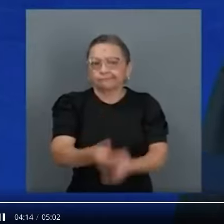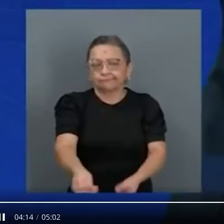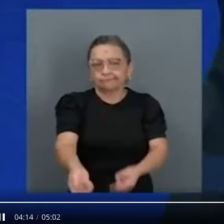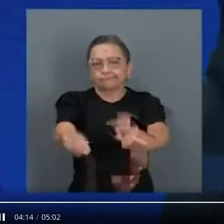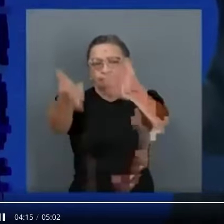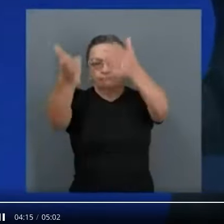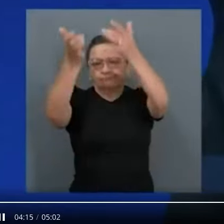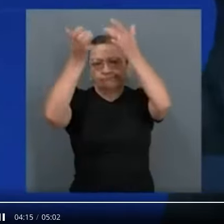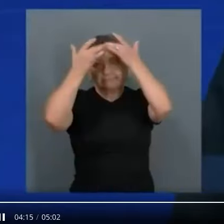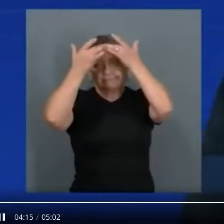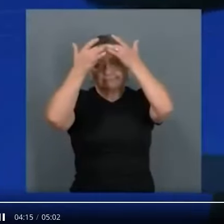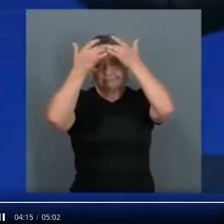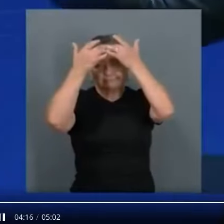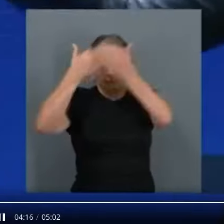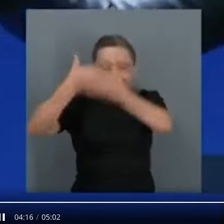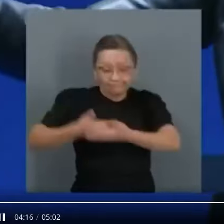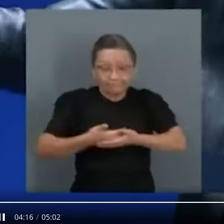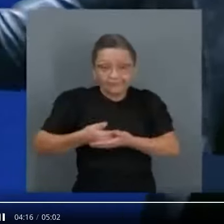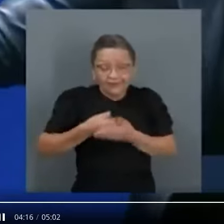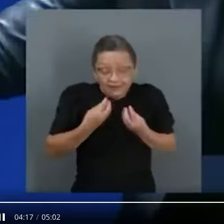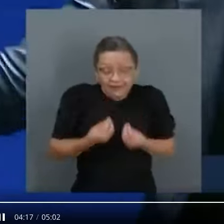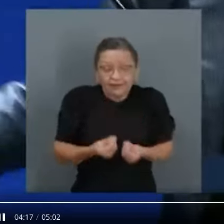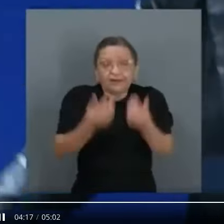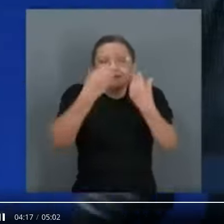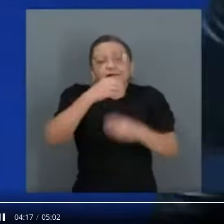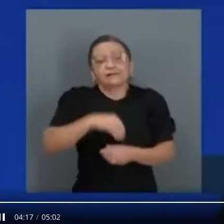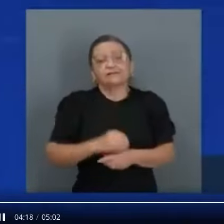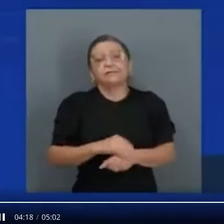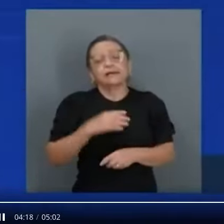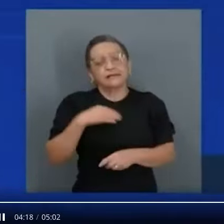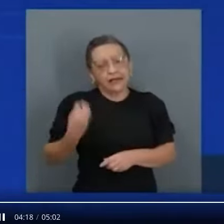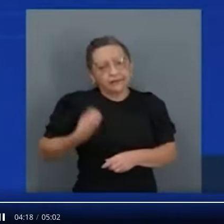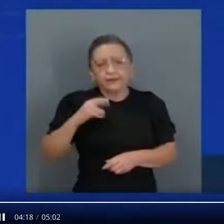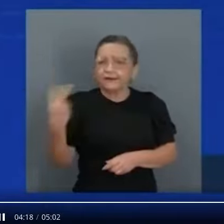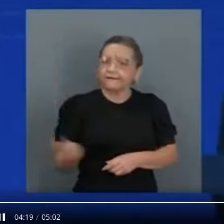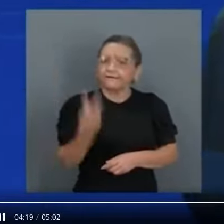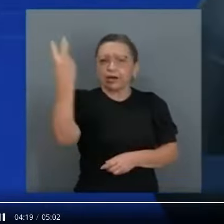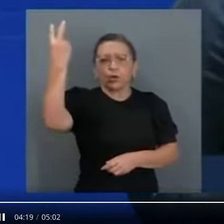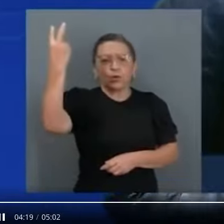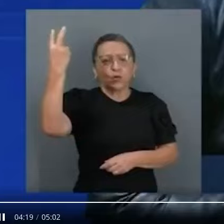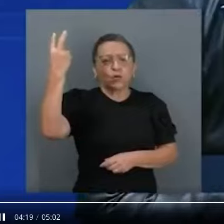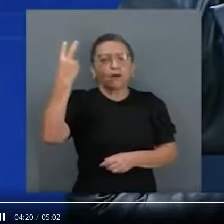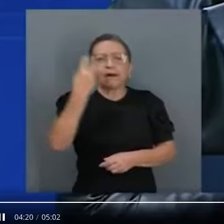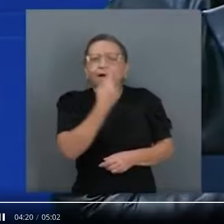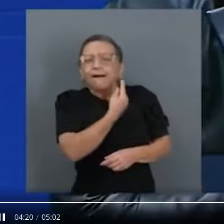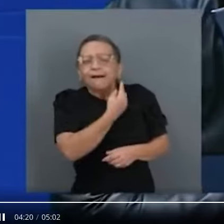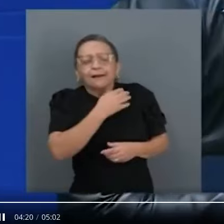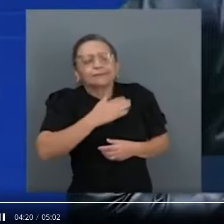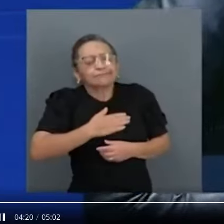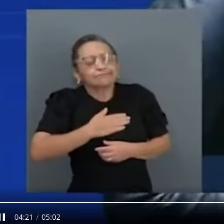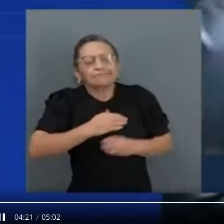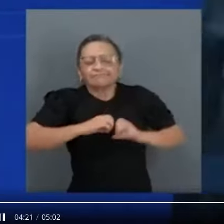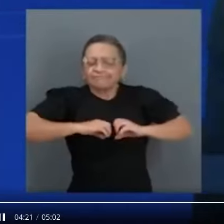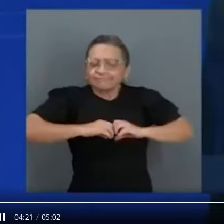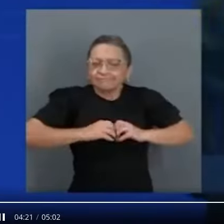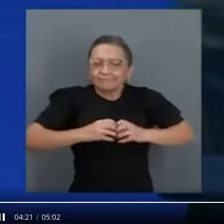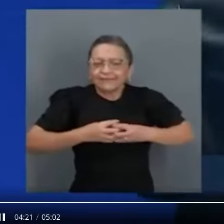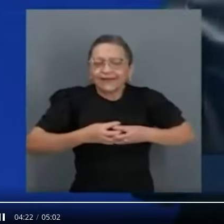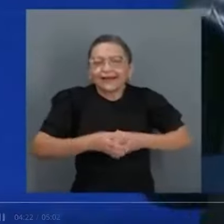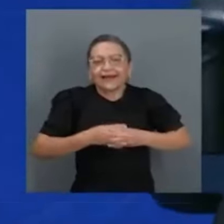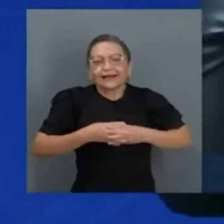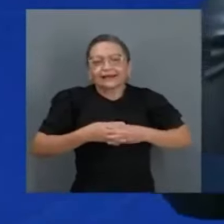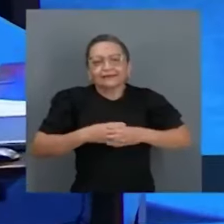da fragilidade, do valor inestimável da vida. Cada batida de um coração é um